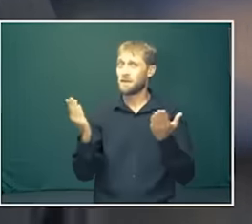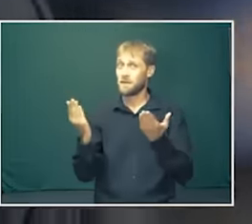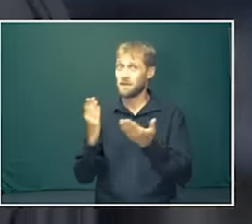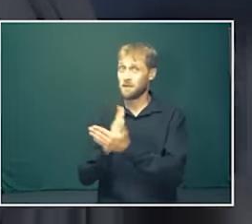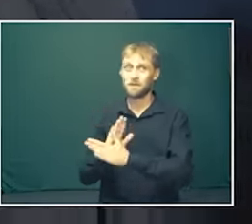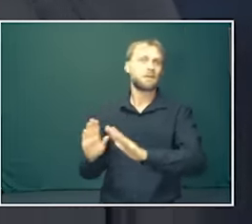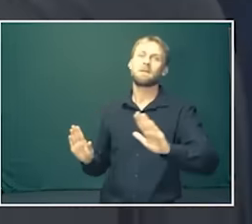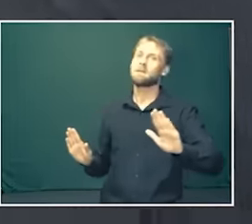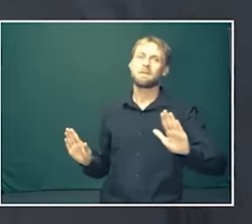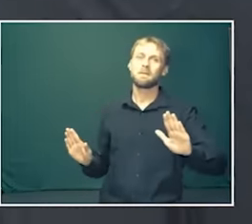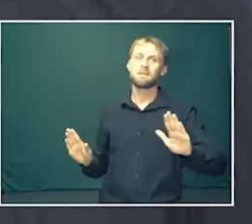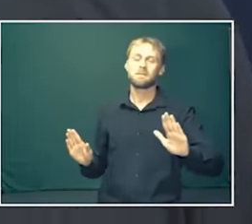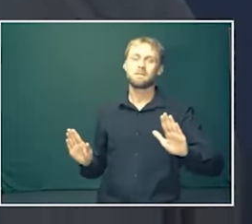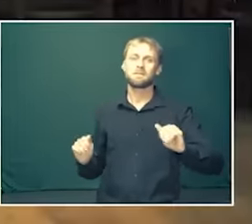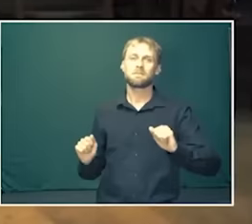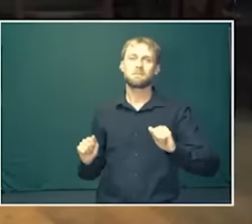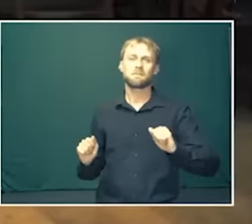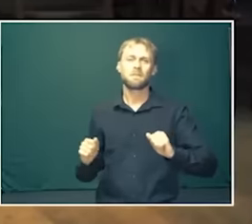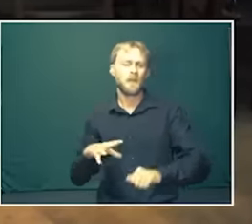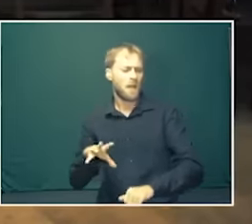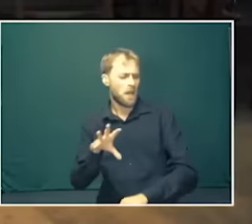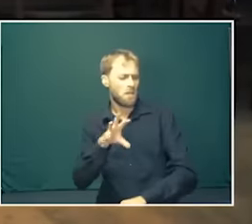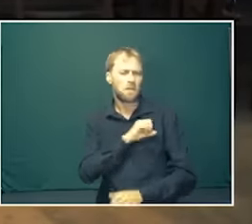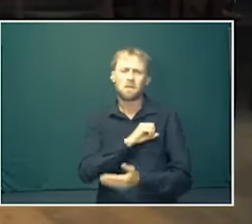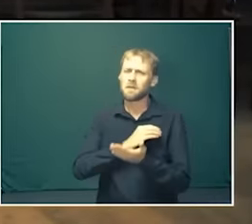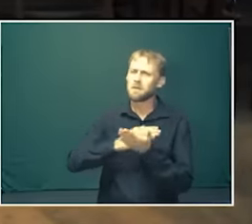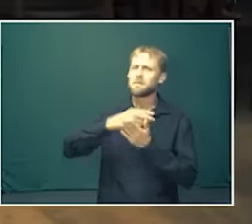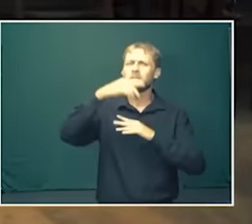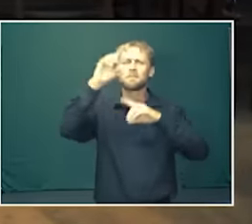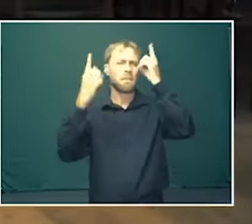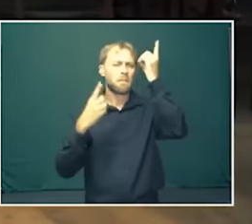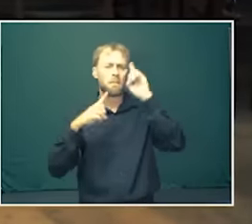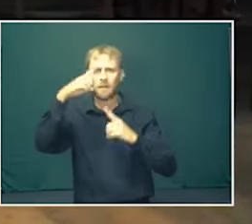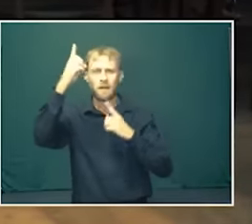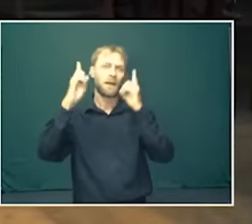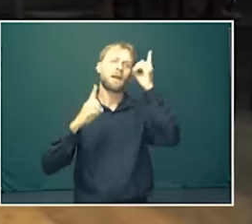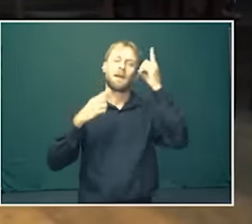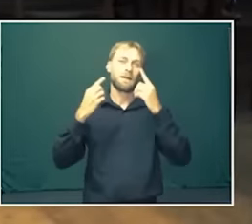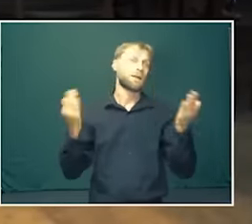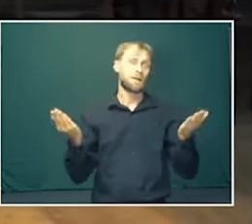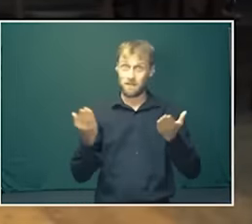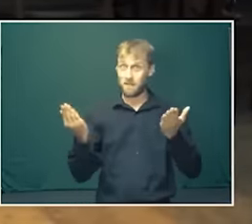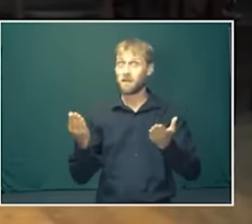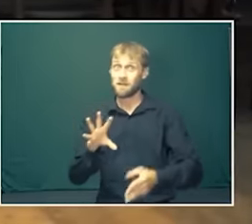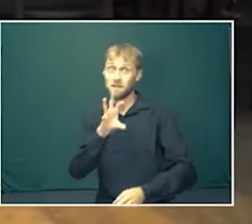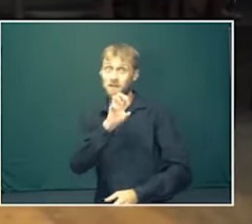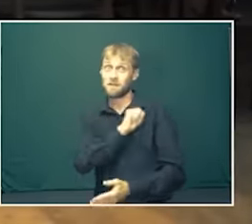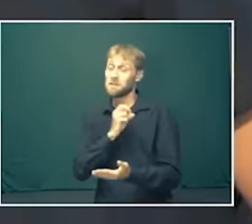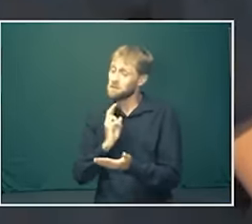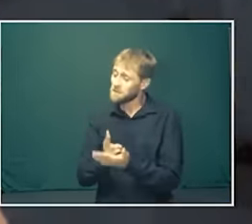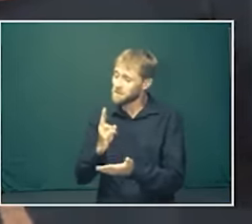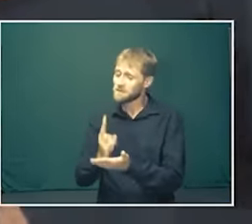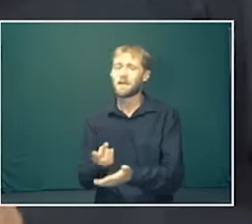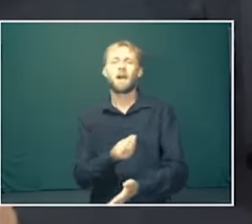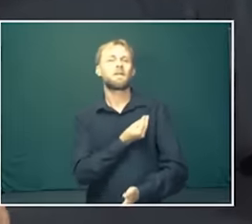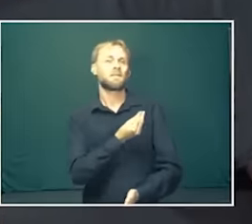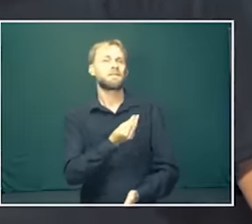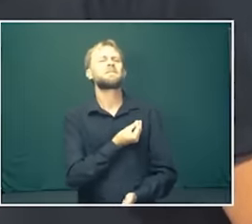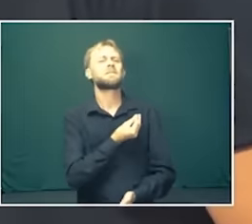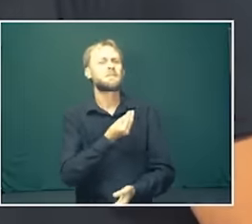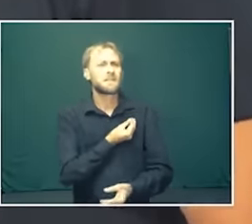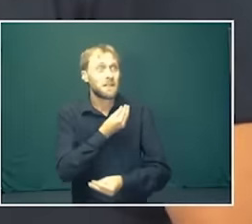beijo mais. Tem um amor de balada virando a moda da minha vida. Quem